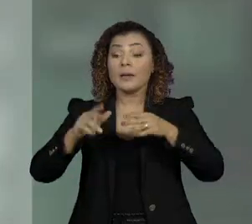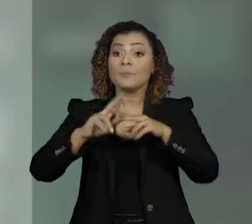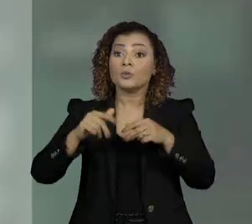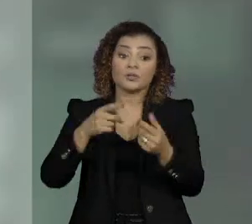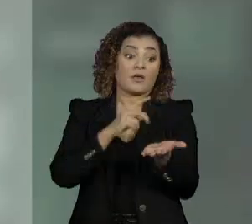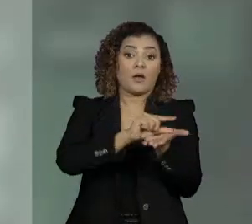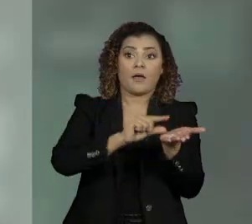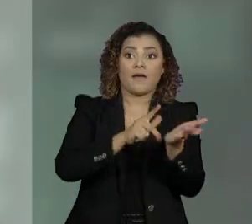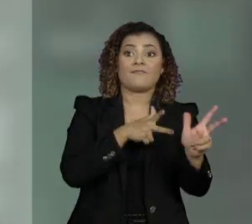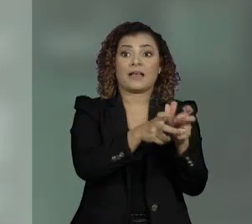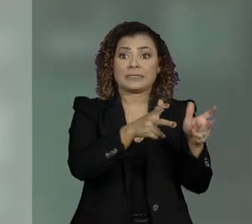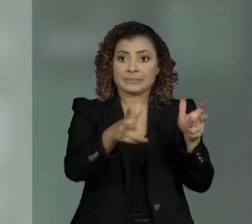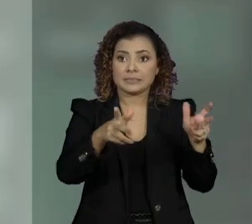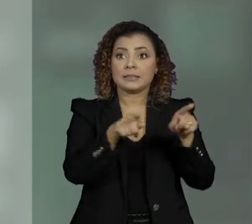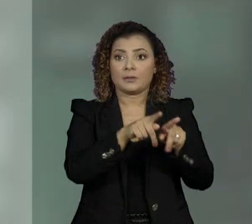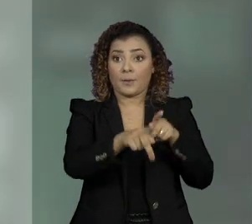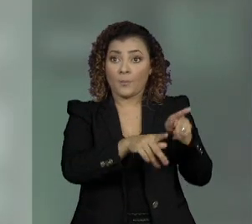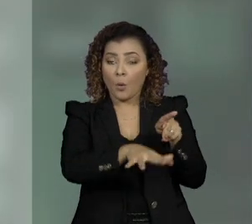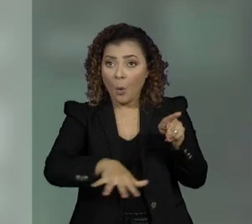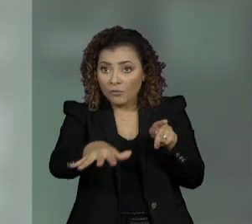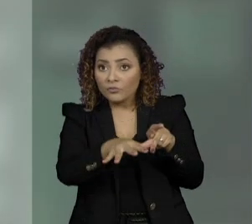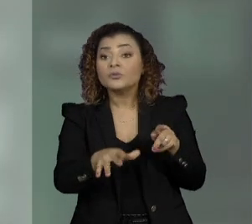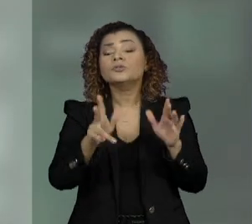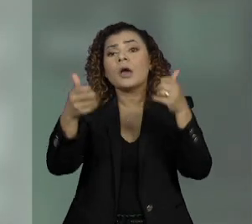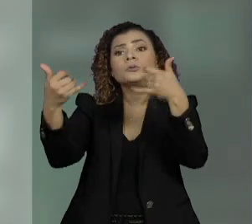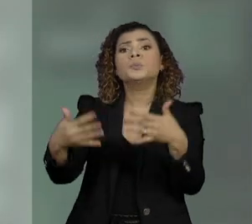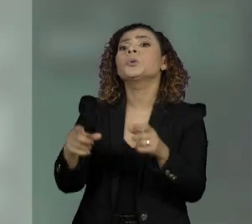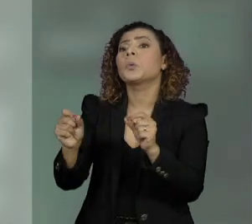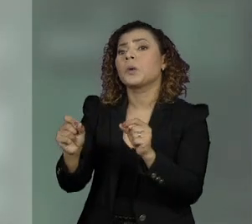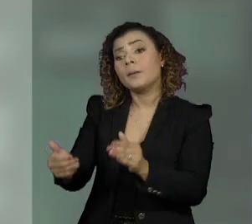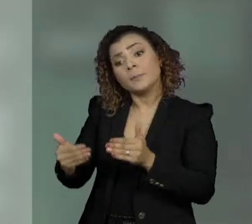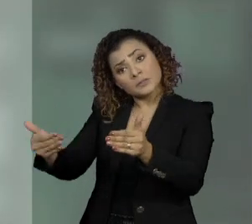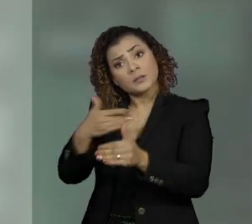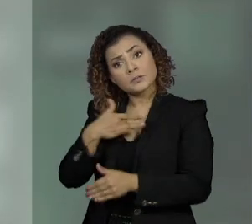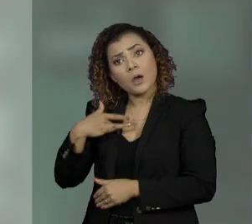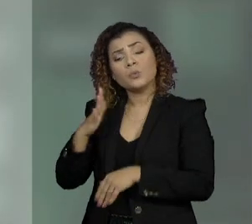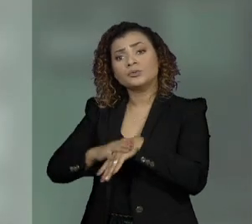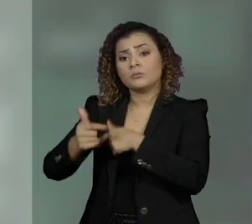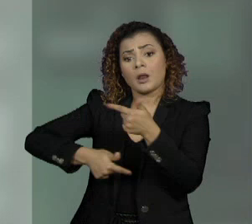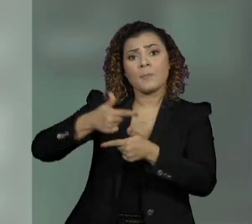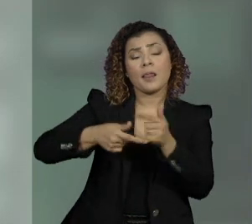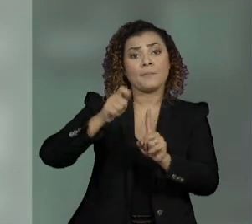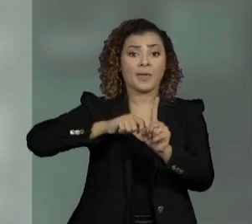para a imunização em massa da população, a nota diz que o Ministério está trabalhando desde